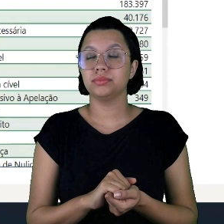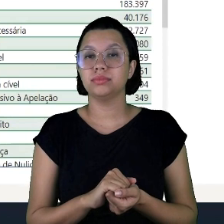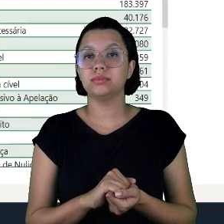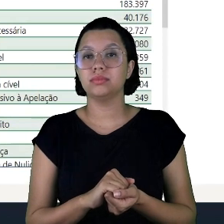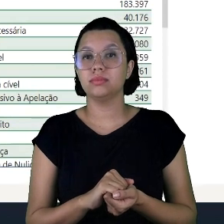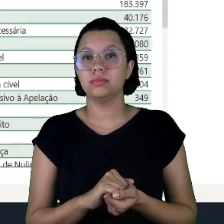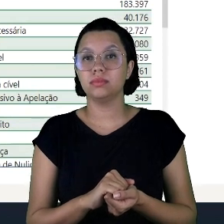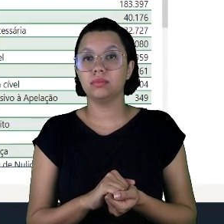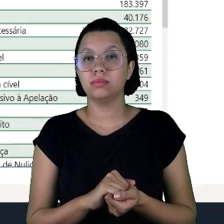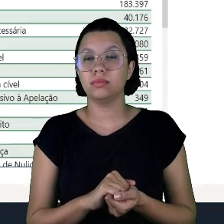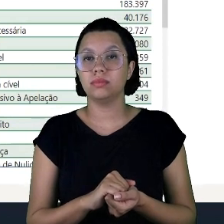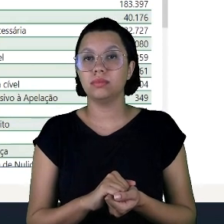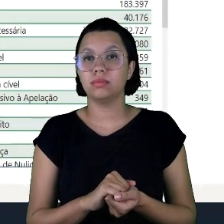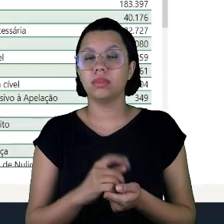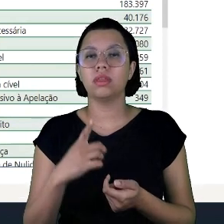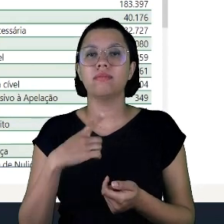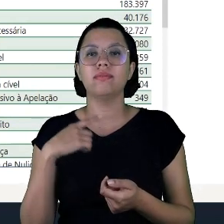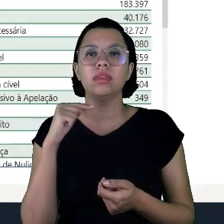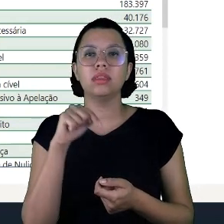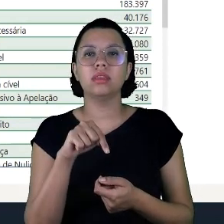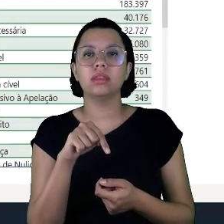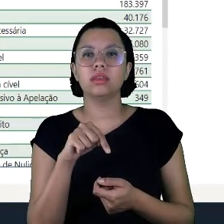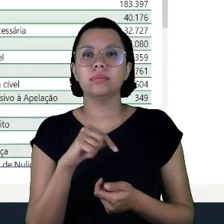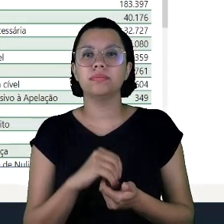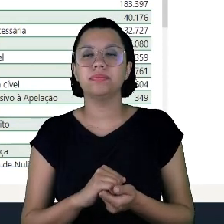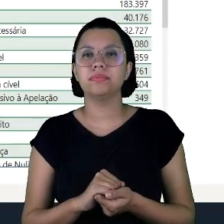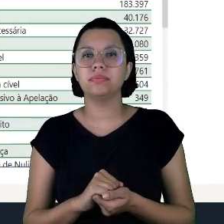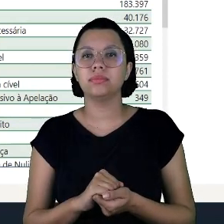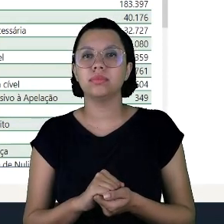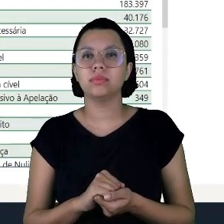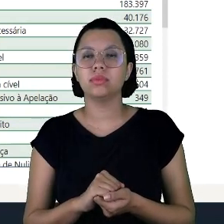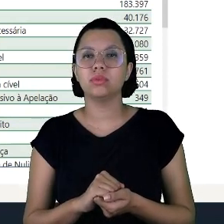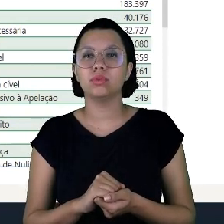E aí você vai ter aqui